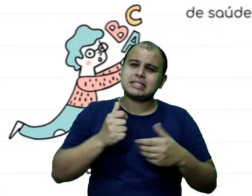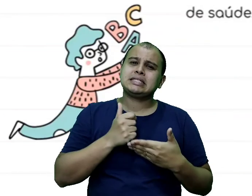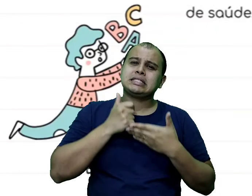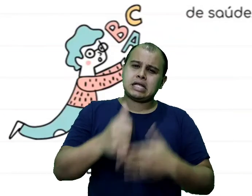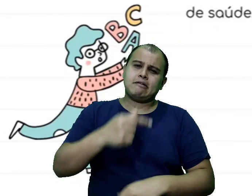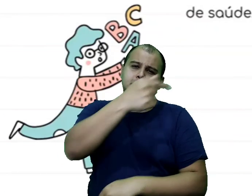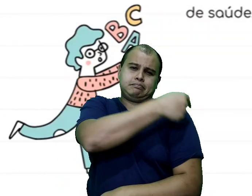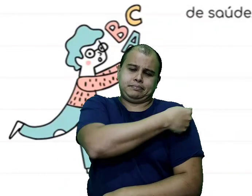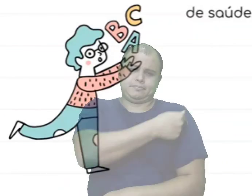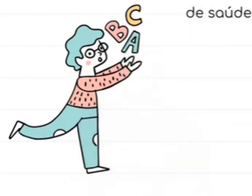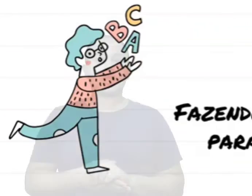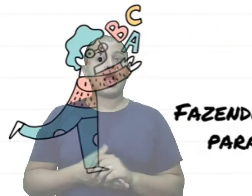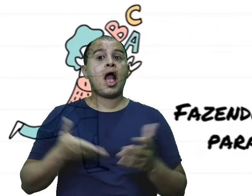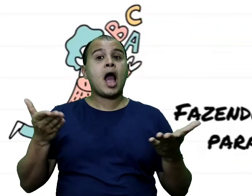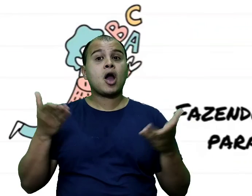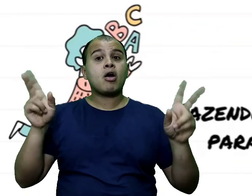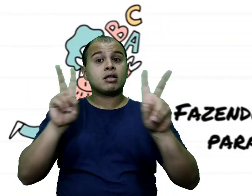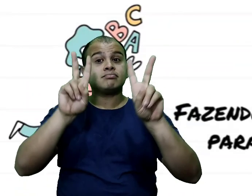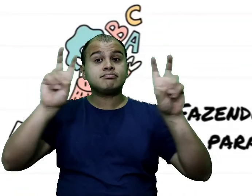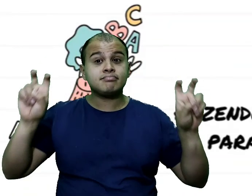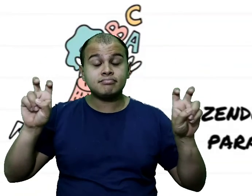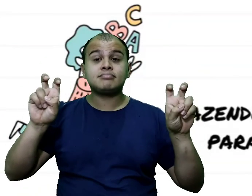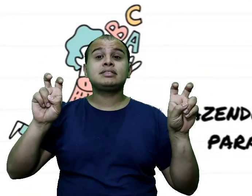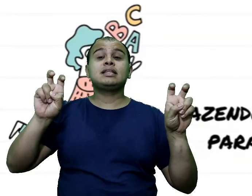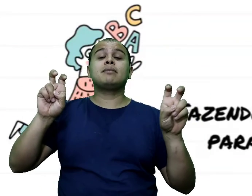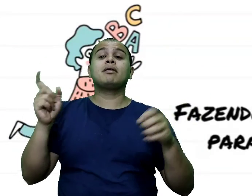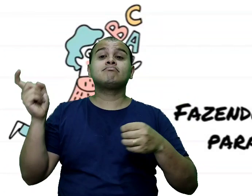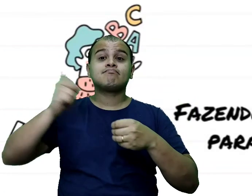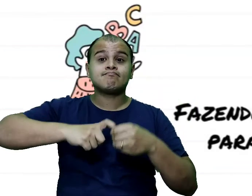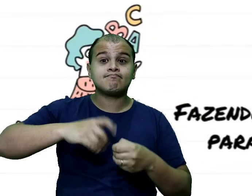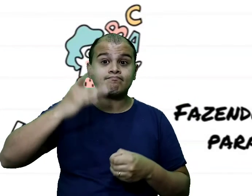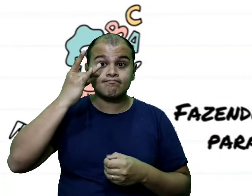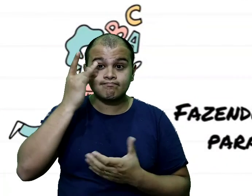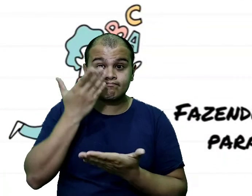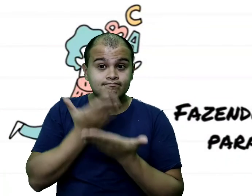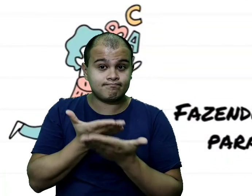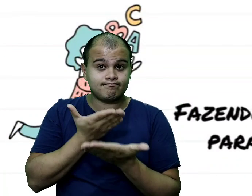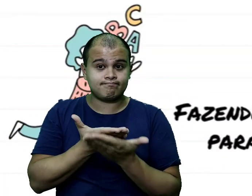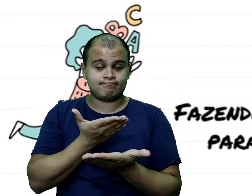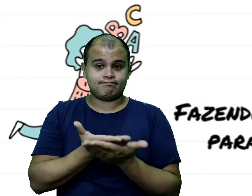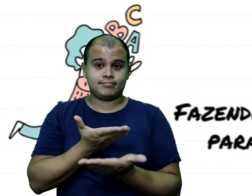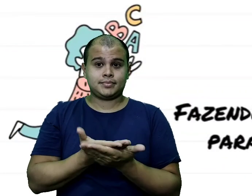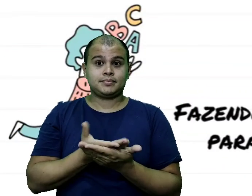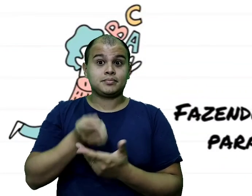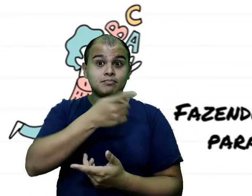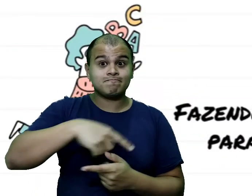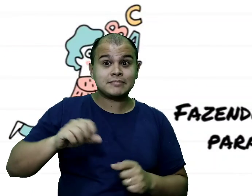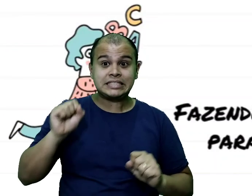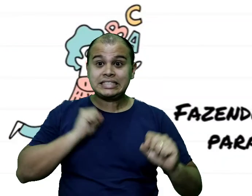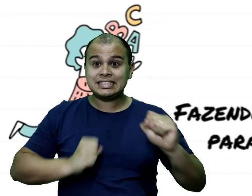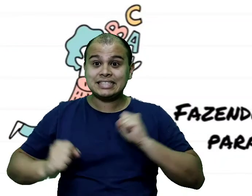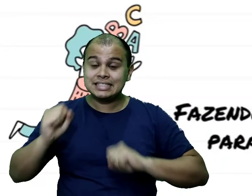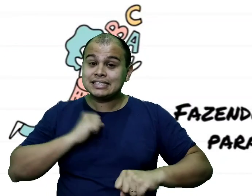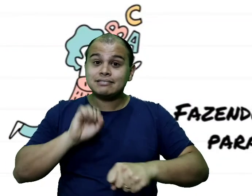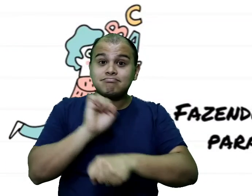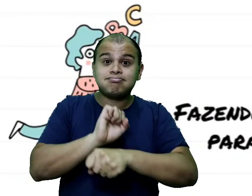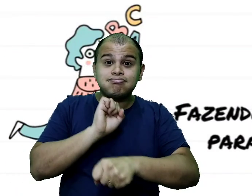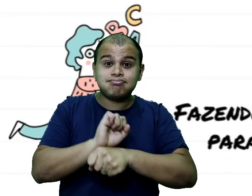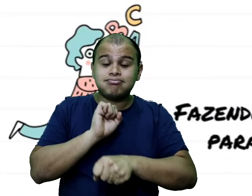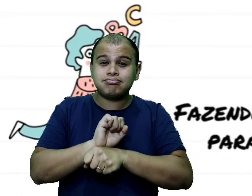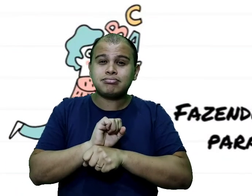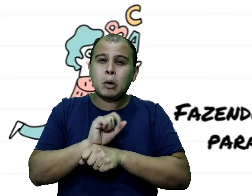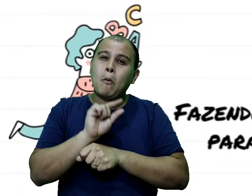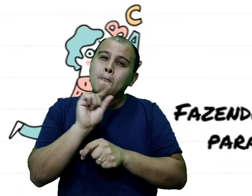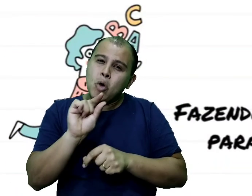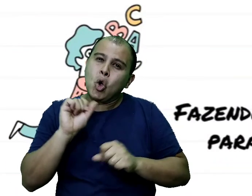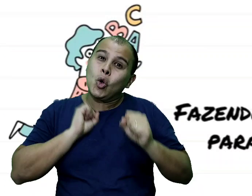já encaminha. E o retorno presencial, que é um tema muito aguardado por todo mundo, tem um misto aí de